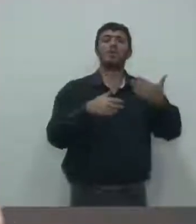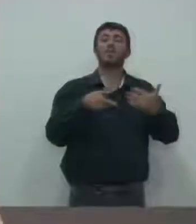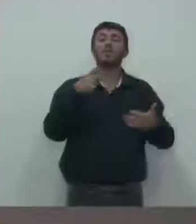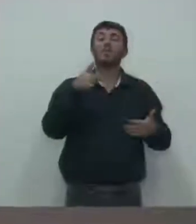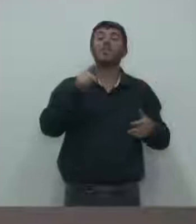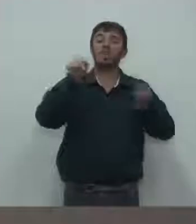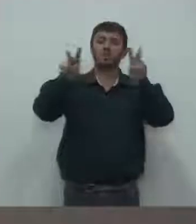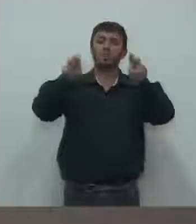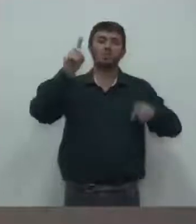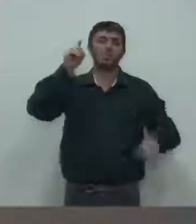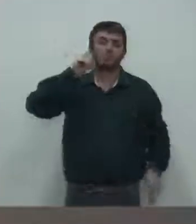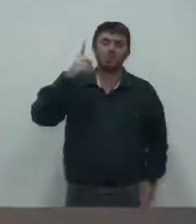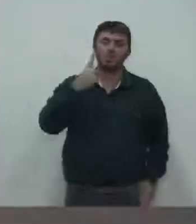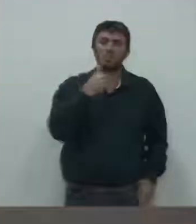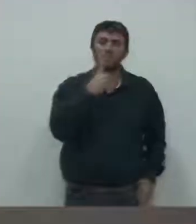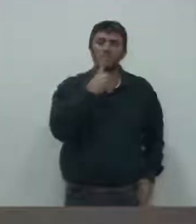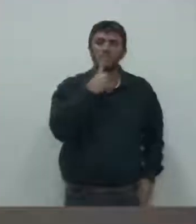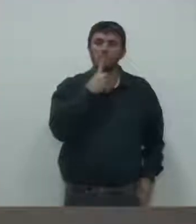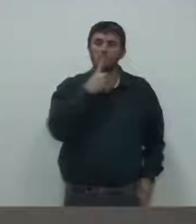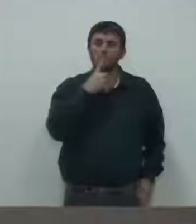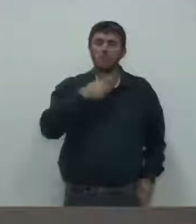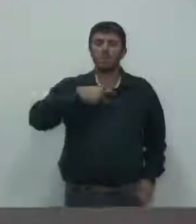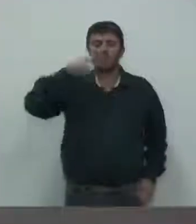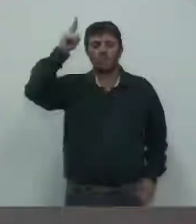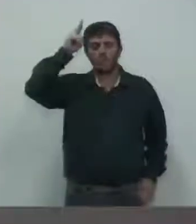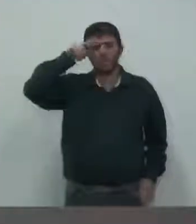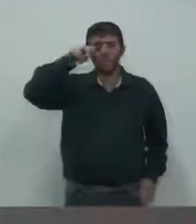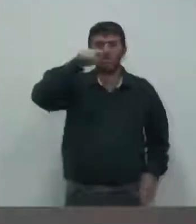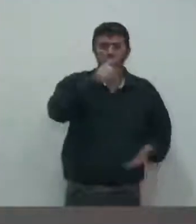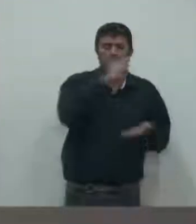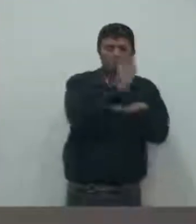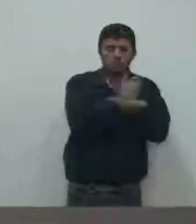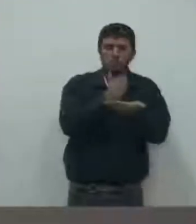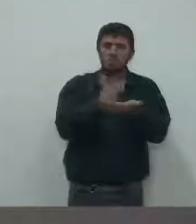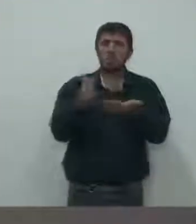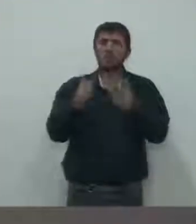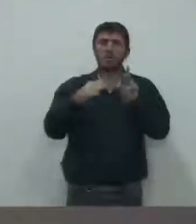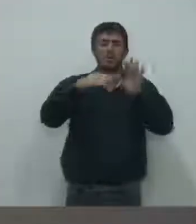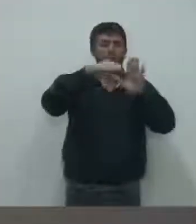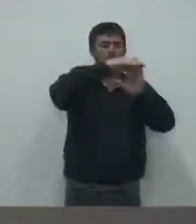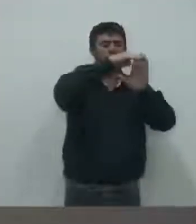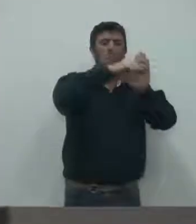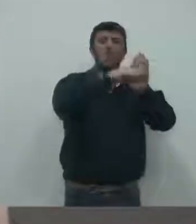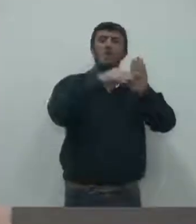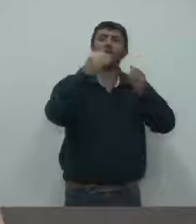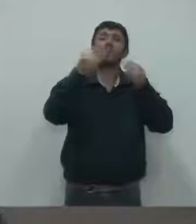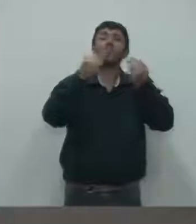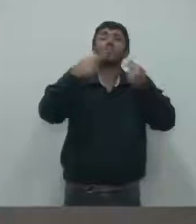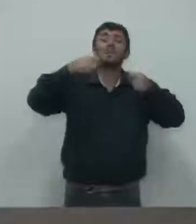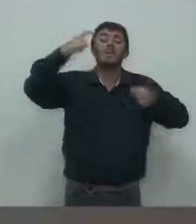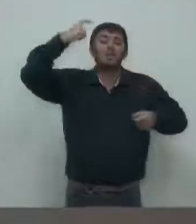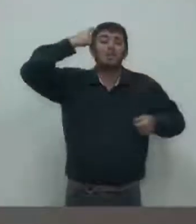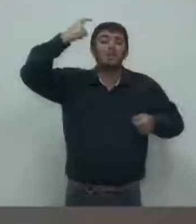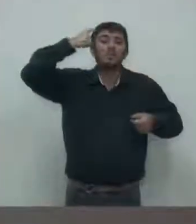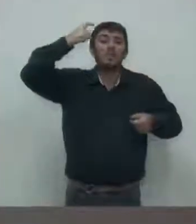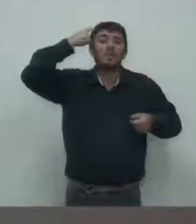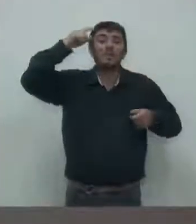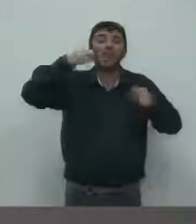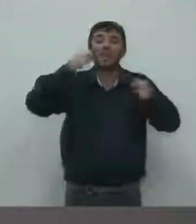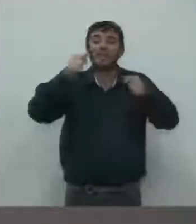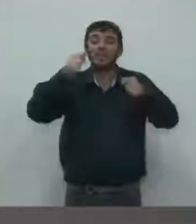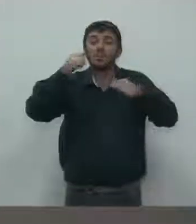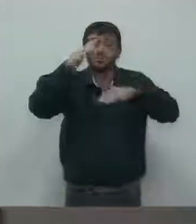eu lembro que vocês dividiram em 3 etapas, como é importante a gente pensar e colocar em prática a inclusão. E naquele dia, naquela